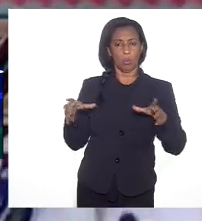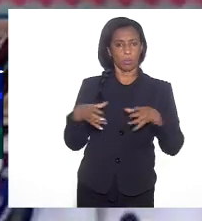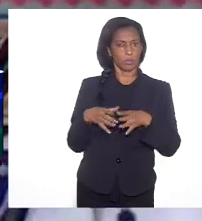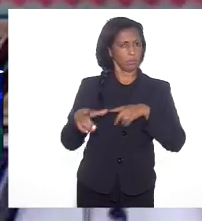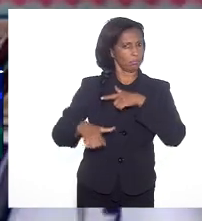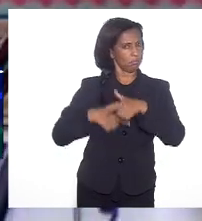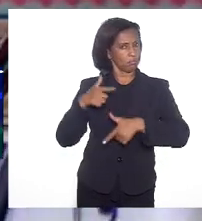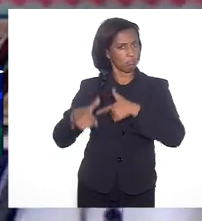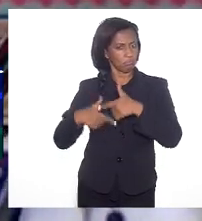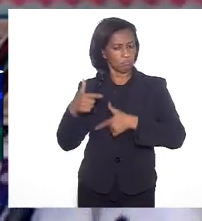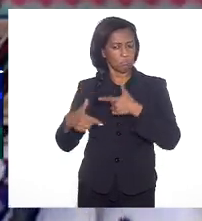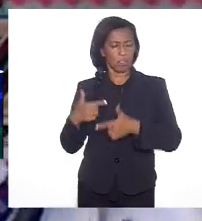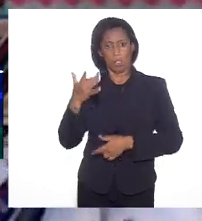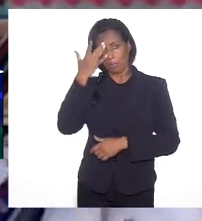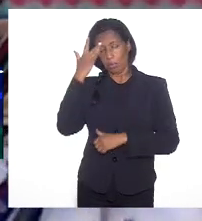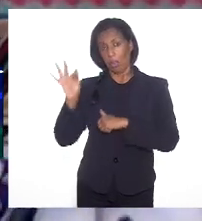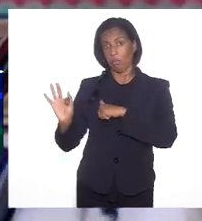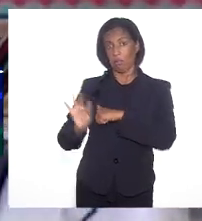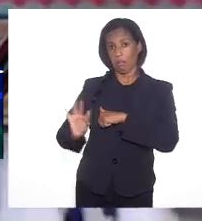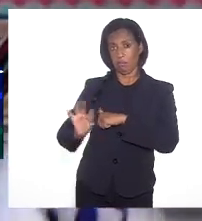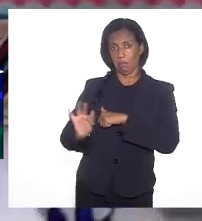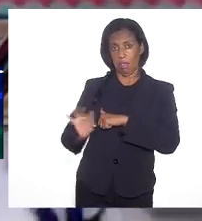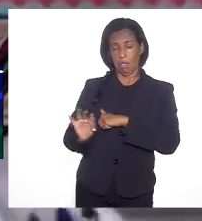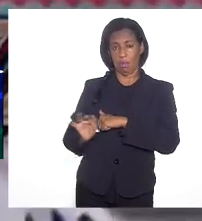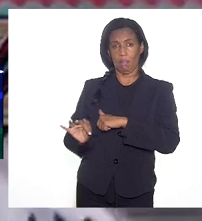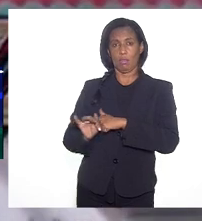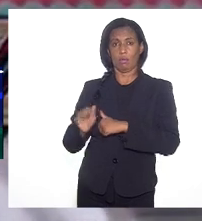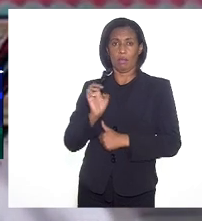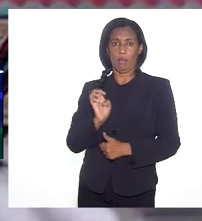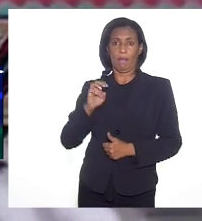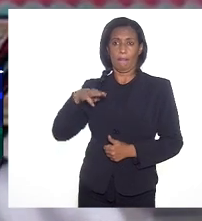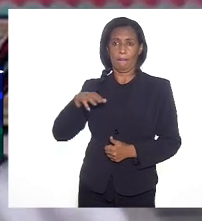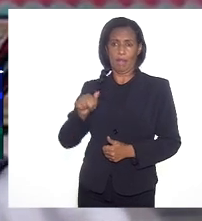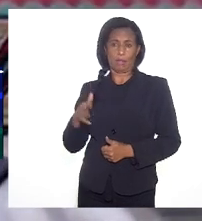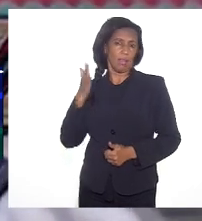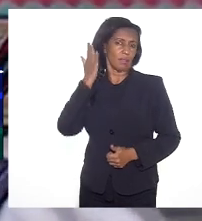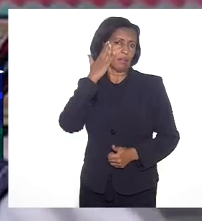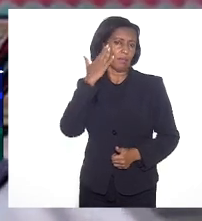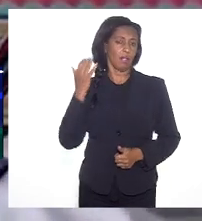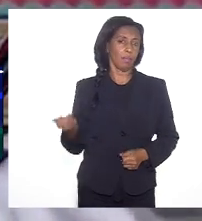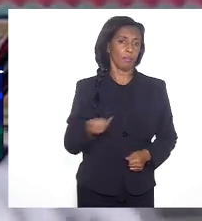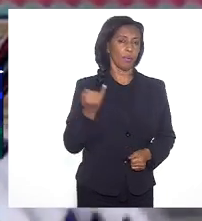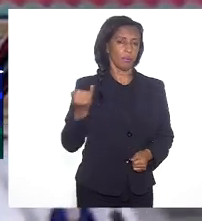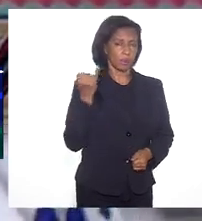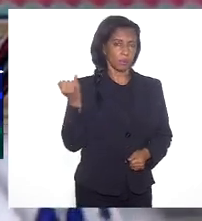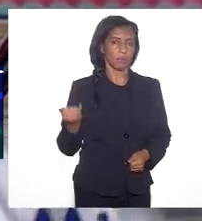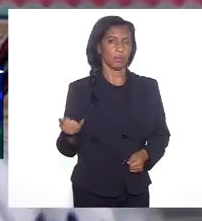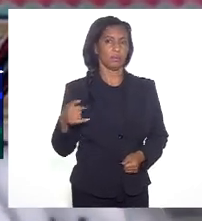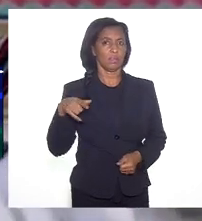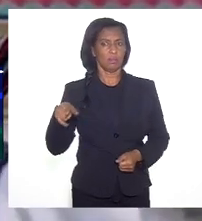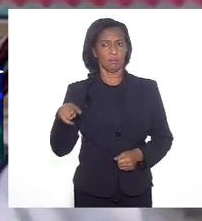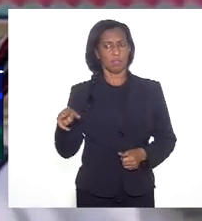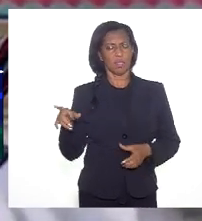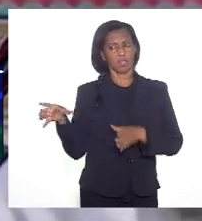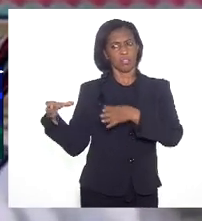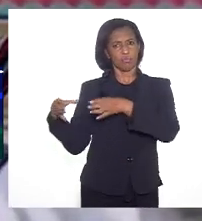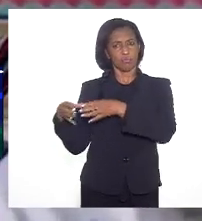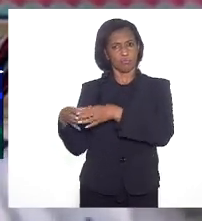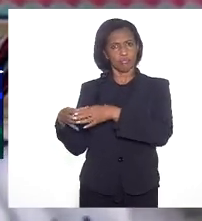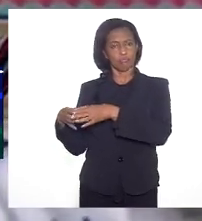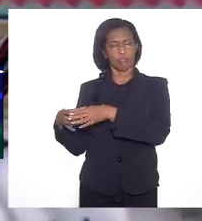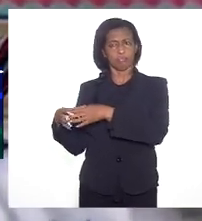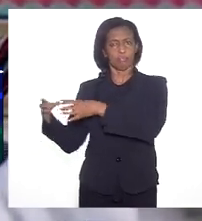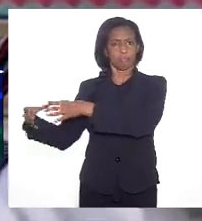companheiros e companheiras técnicos e técnicas da EMATER da PESAGRA a gente sabe a importância desses órgãos para o estado